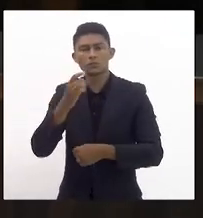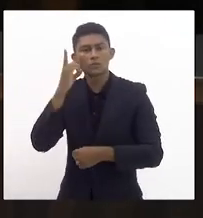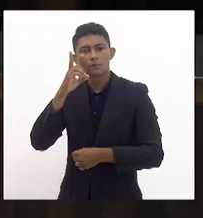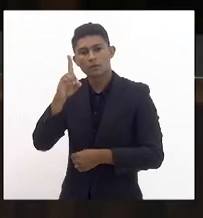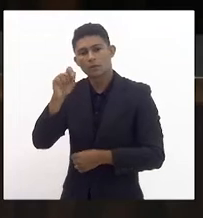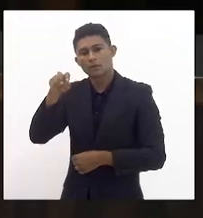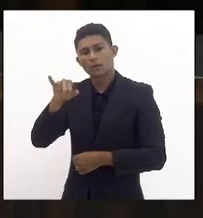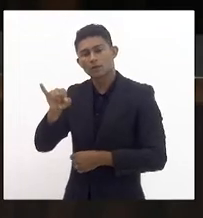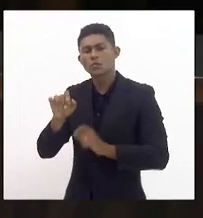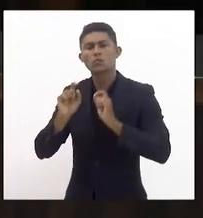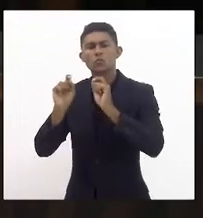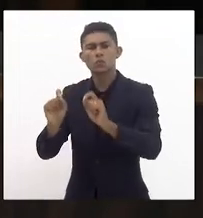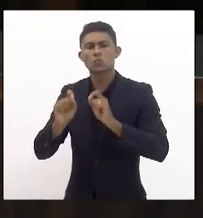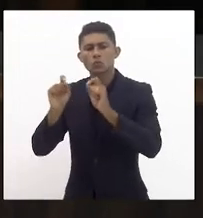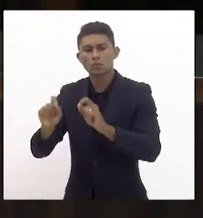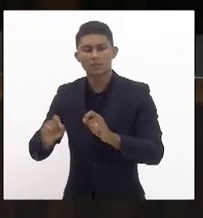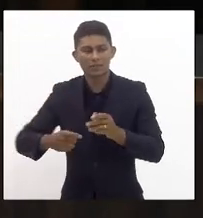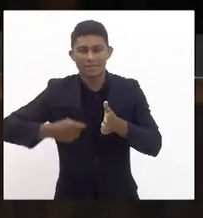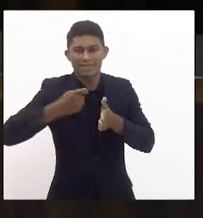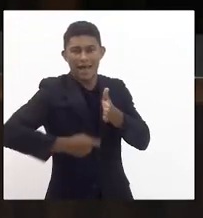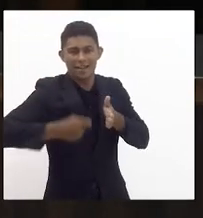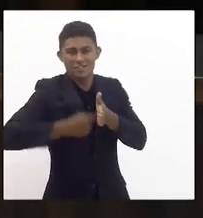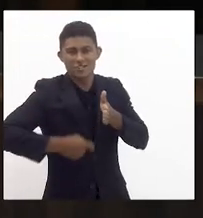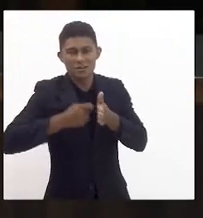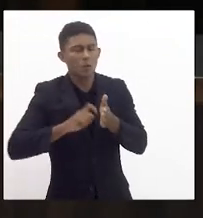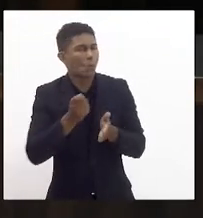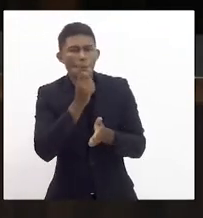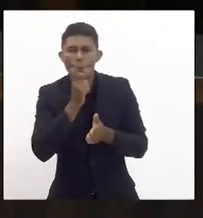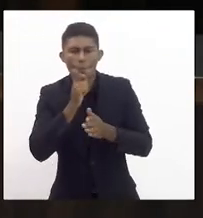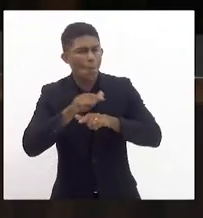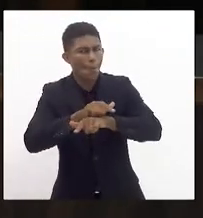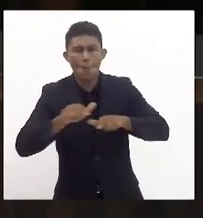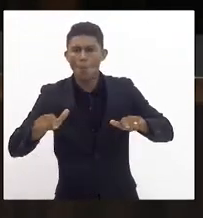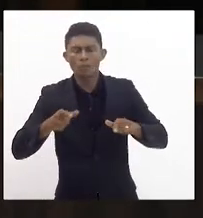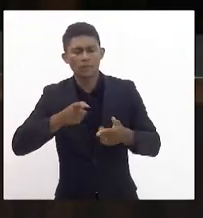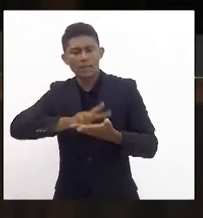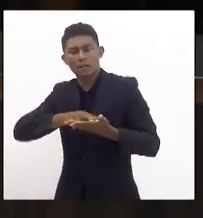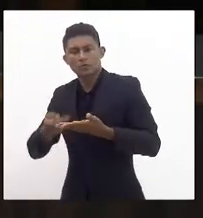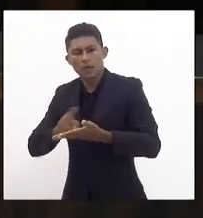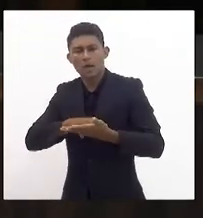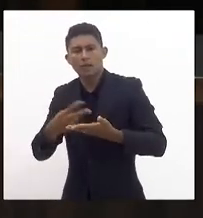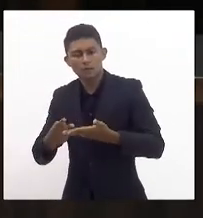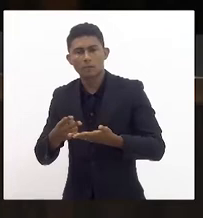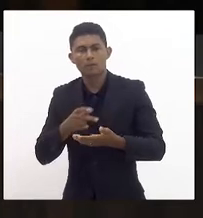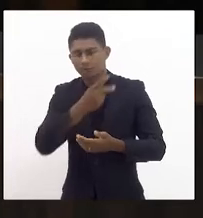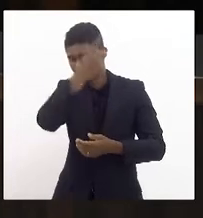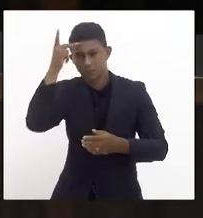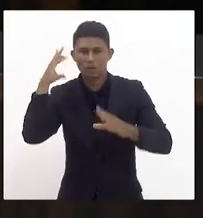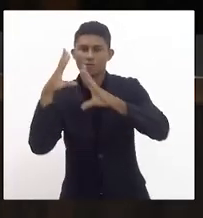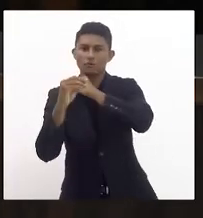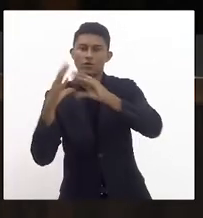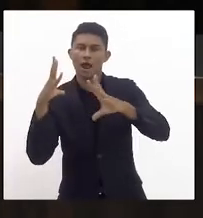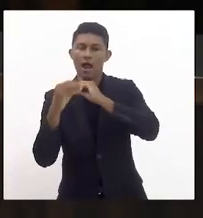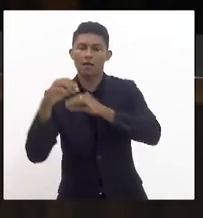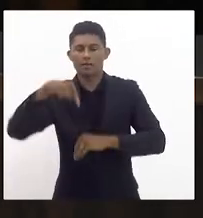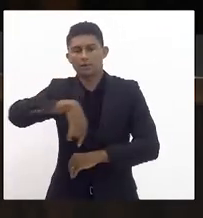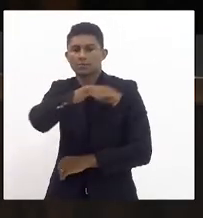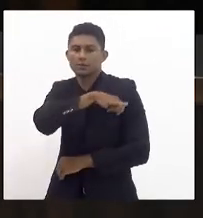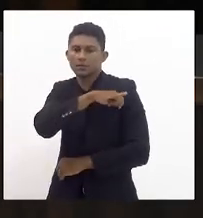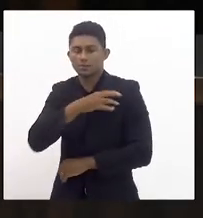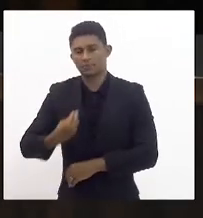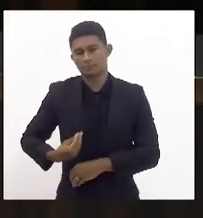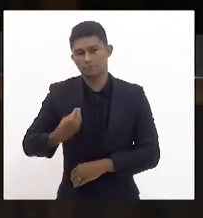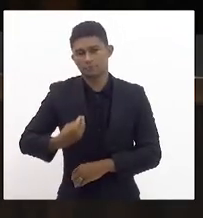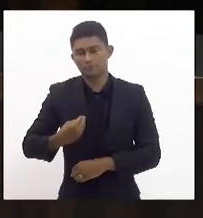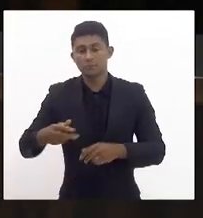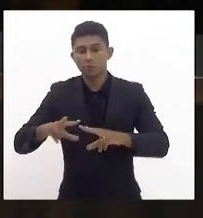Carneiro, concede isenção de taxas e emolumentos de tradução juramentada pública para refugiados no âmbito do Estado do Rio de Janeiro. Pareceres da Comissão de